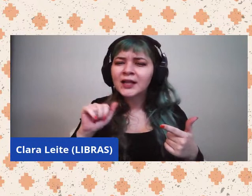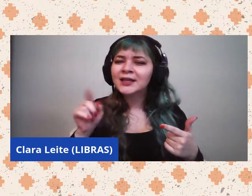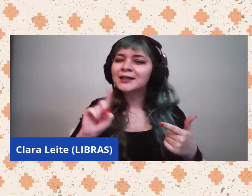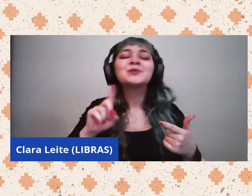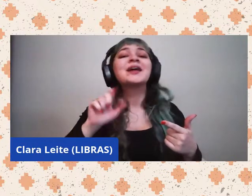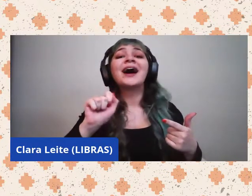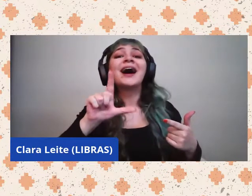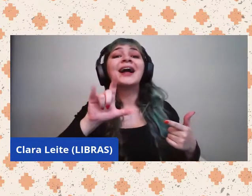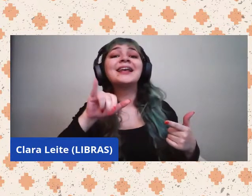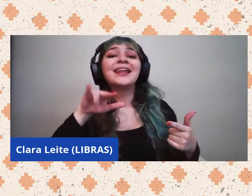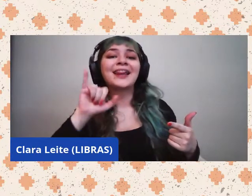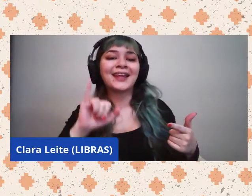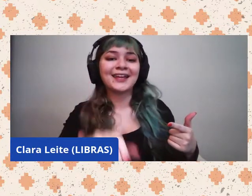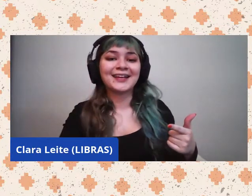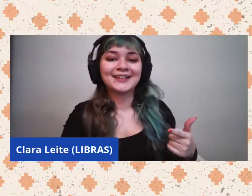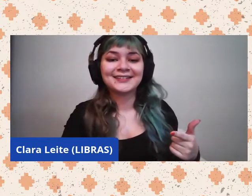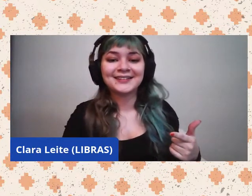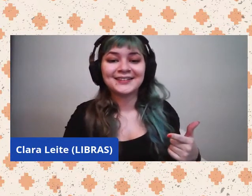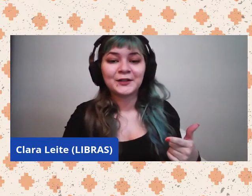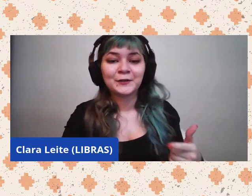É a